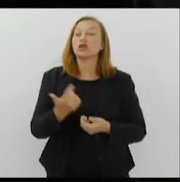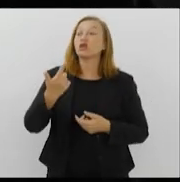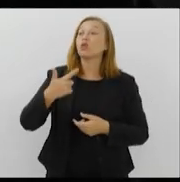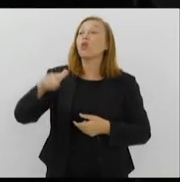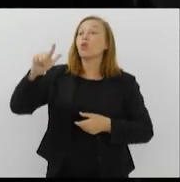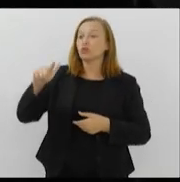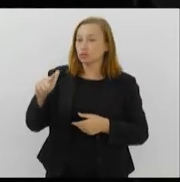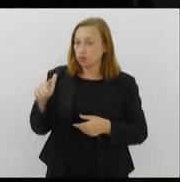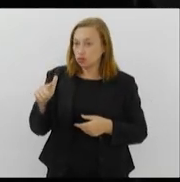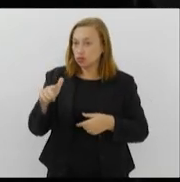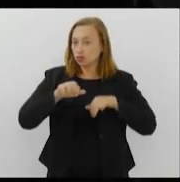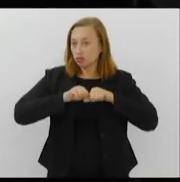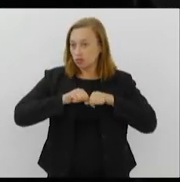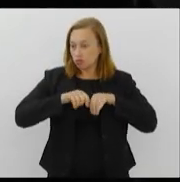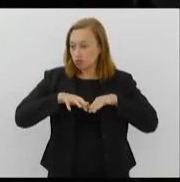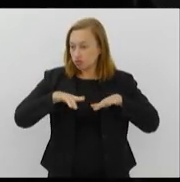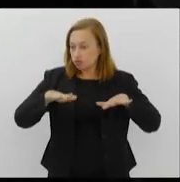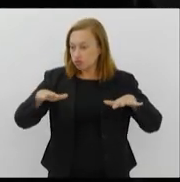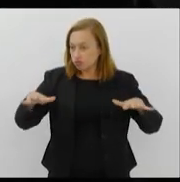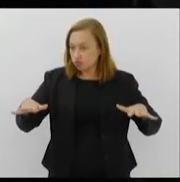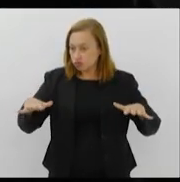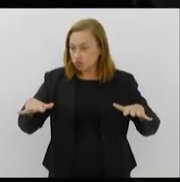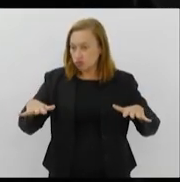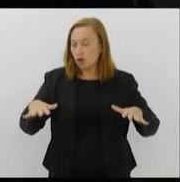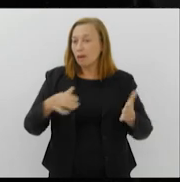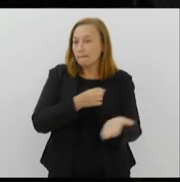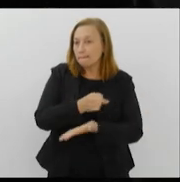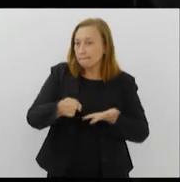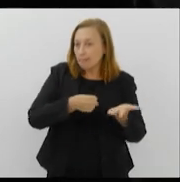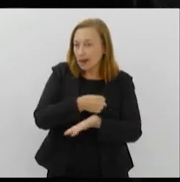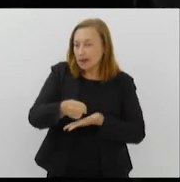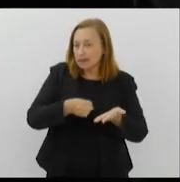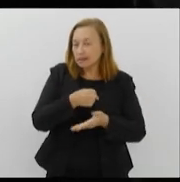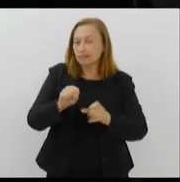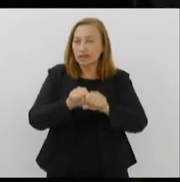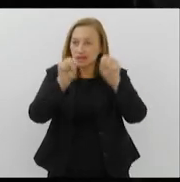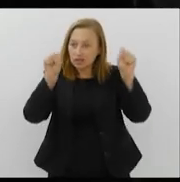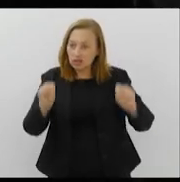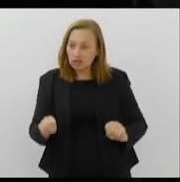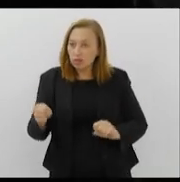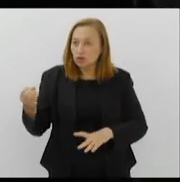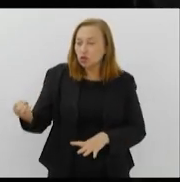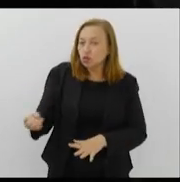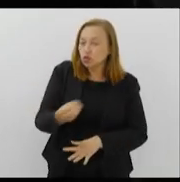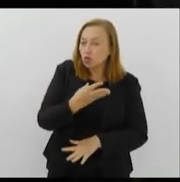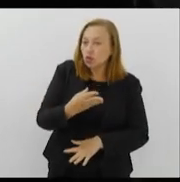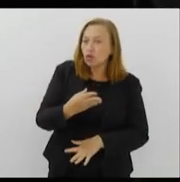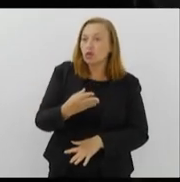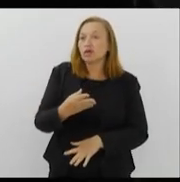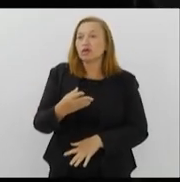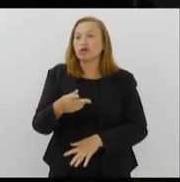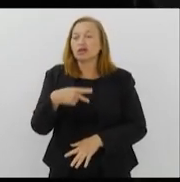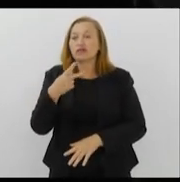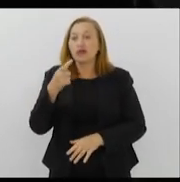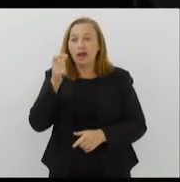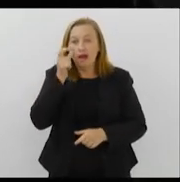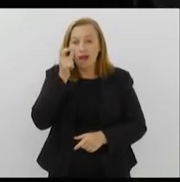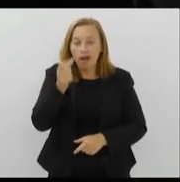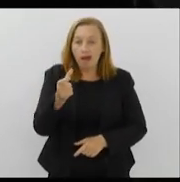que vão servir de municípios piloto para esse sistema de, que fala de